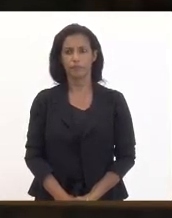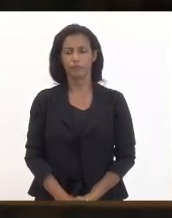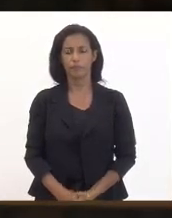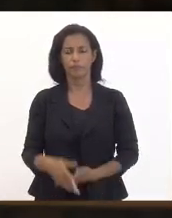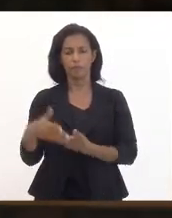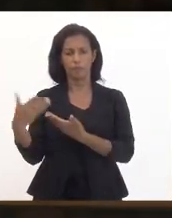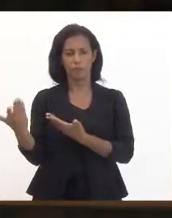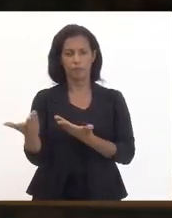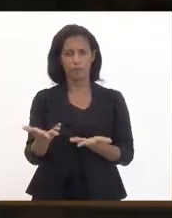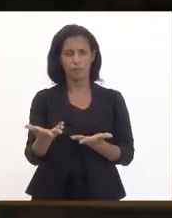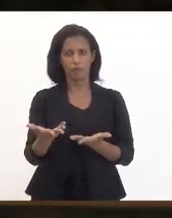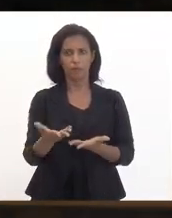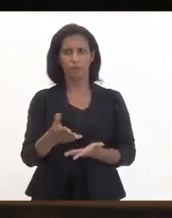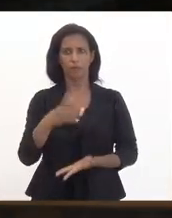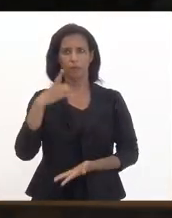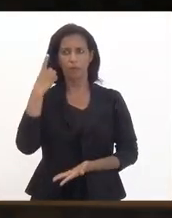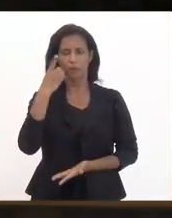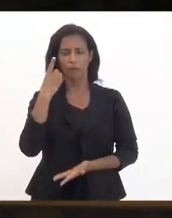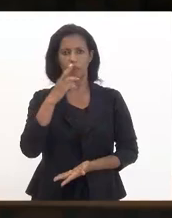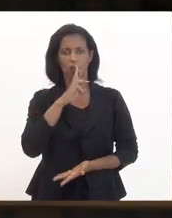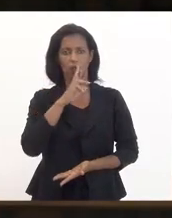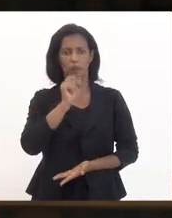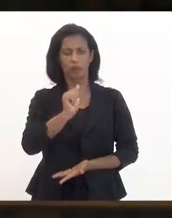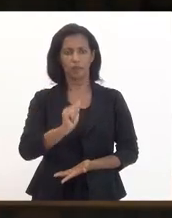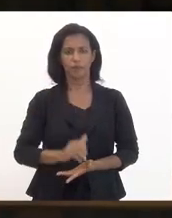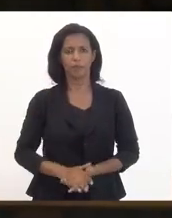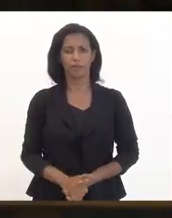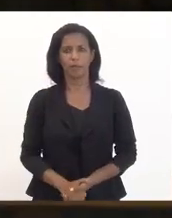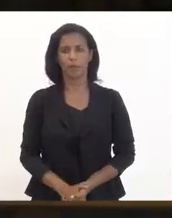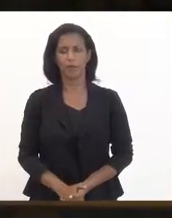Próximo orador inscrito é o deputado Rodrigo Amorim.